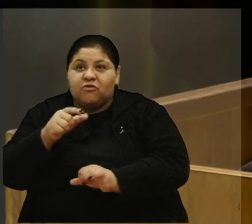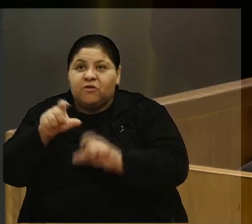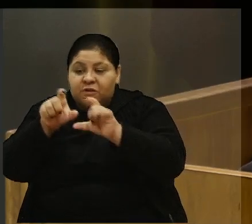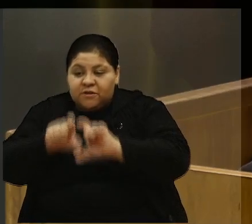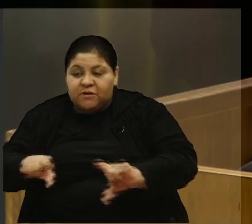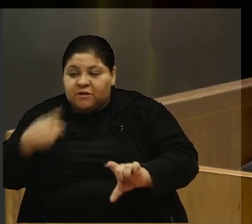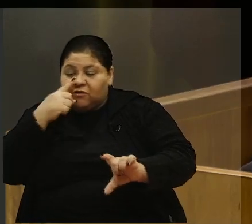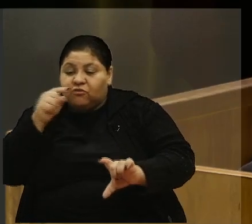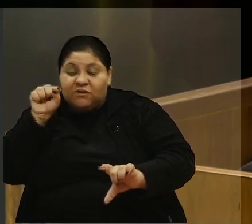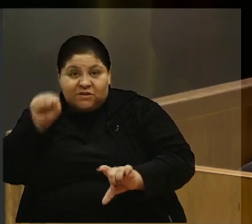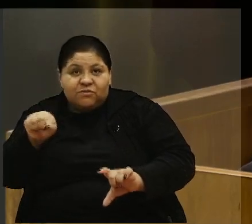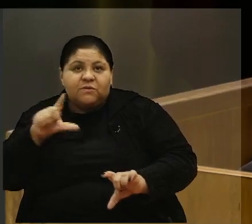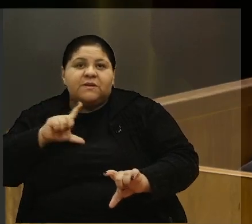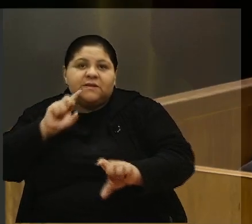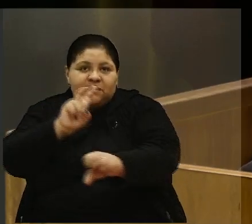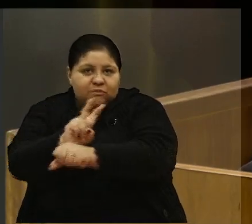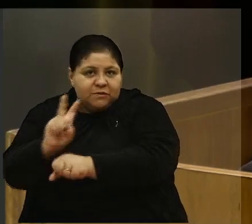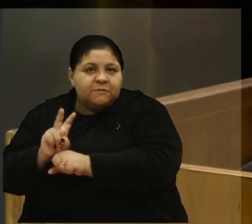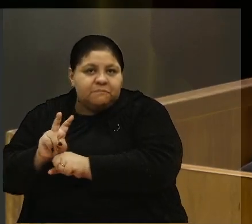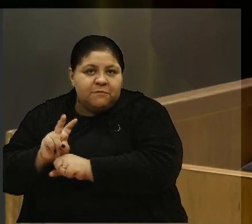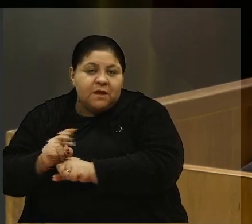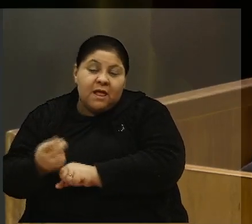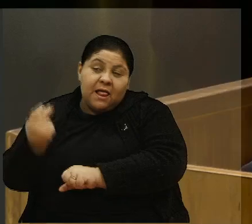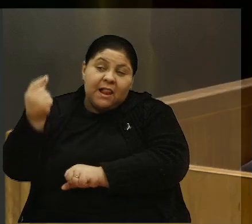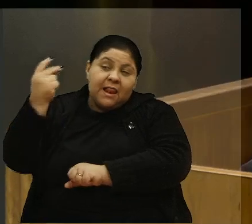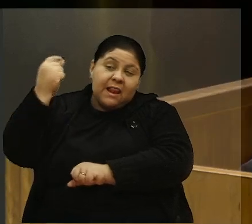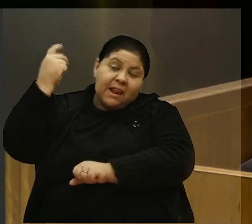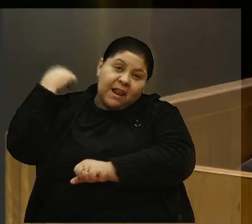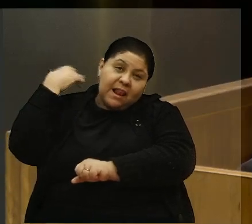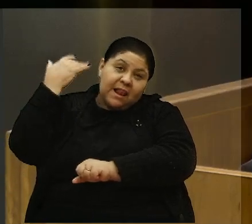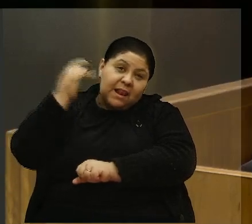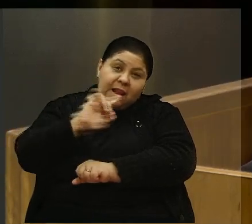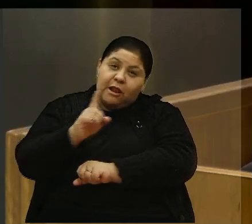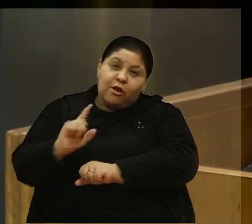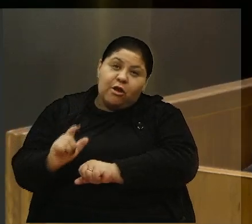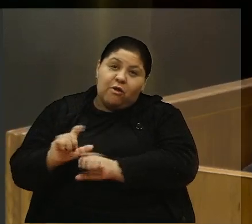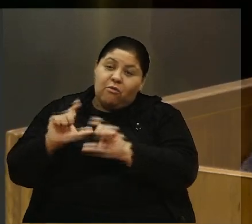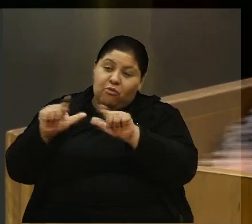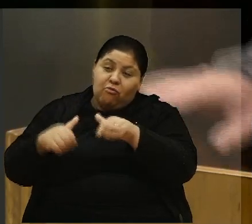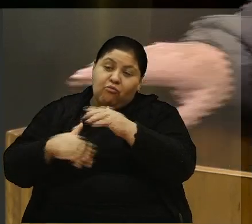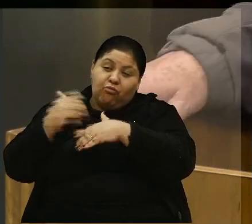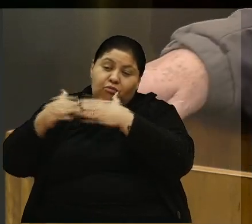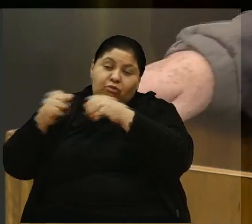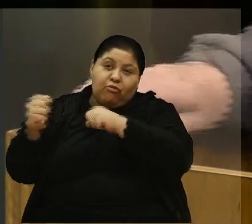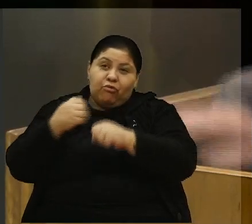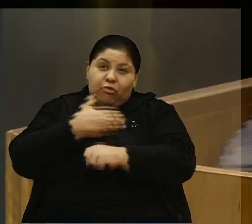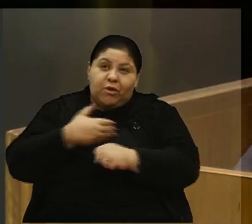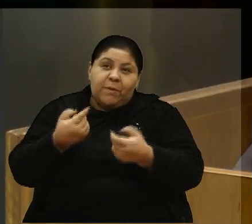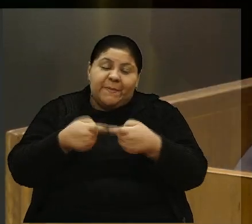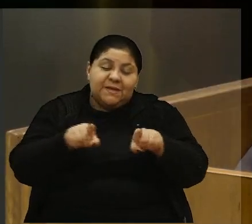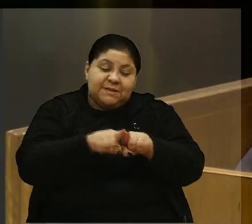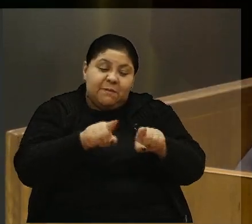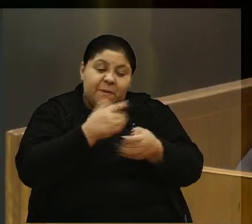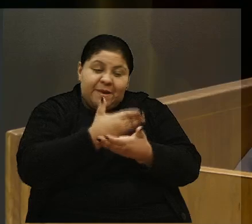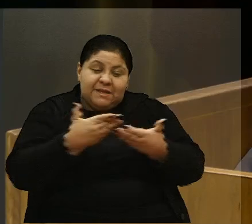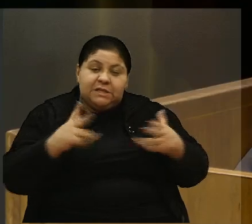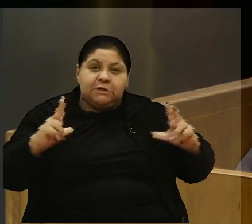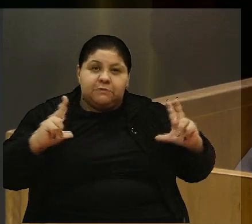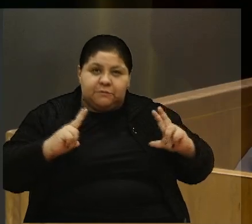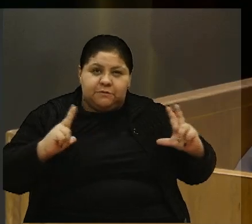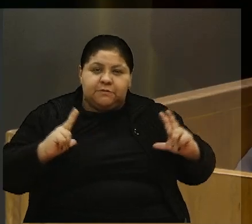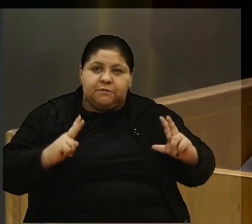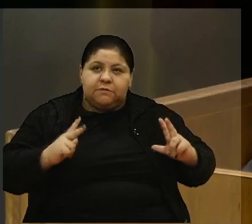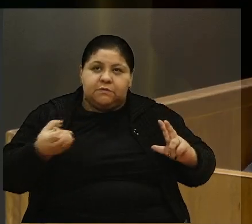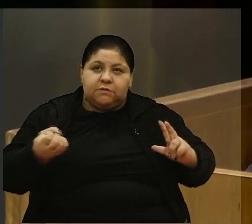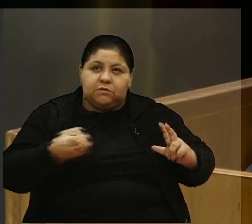tratado. Então, desde lá, não só as estações construídas pelo poder público, mas também pela iniciativa privada, nos